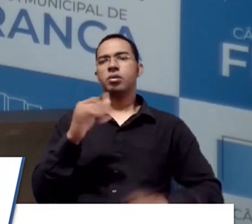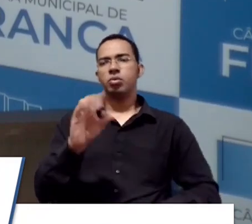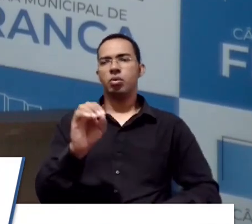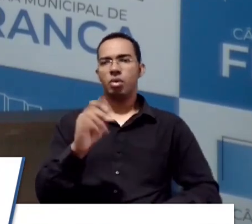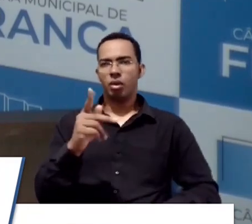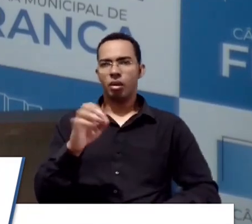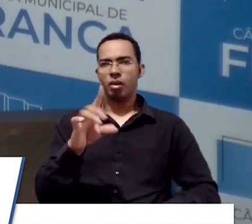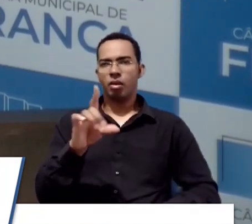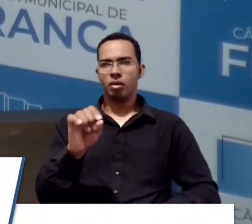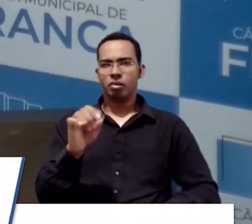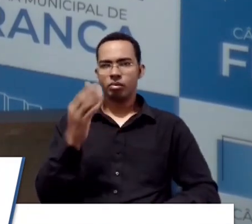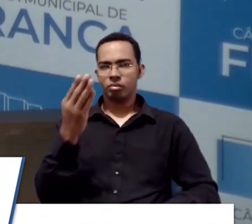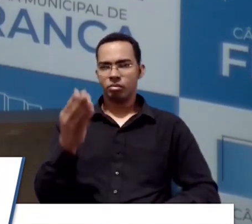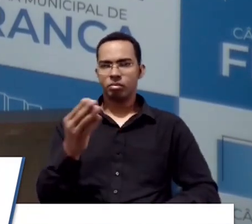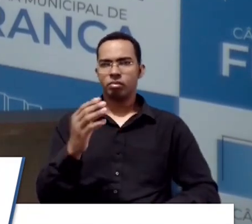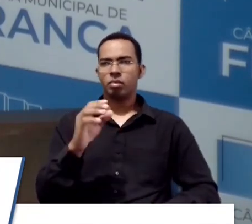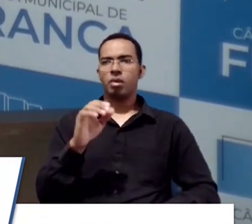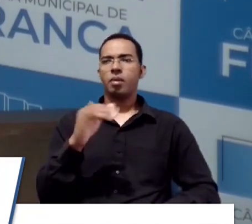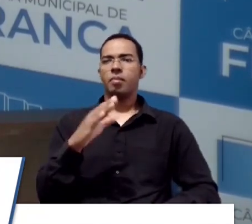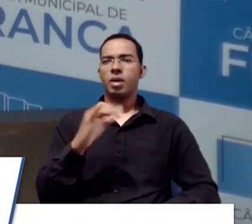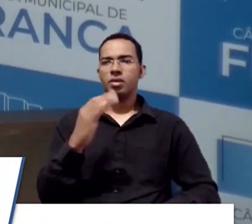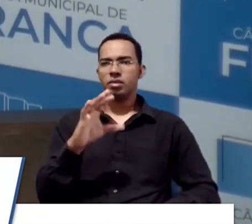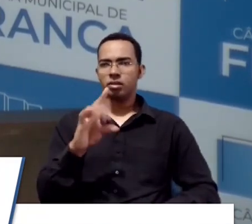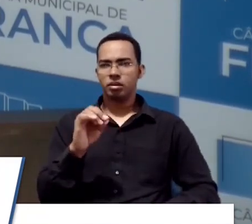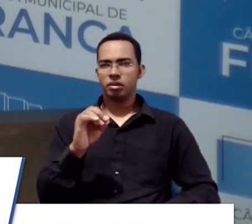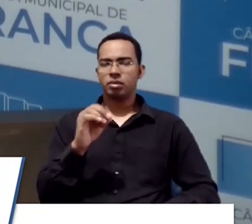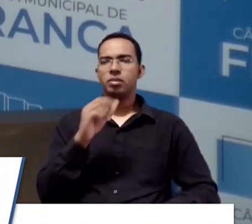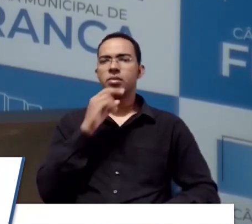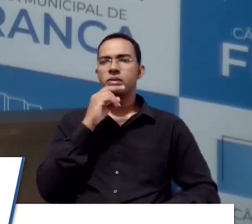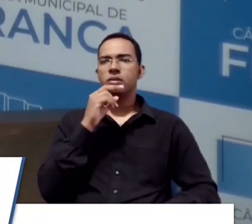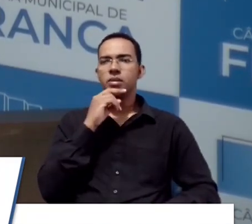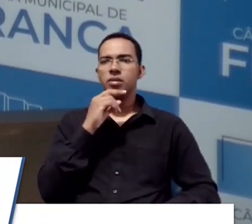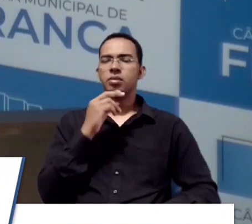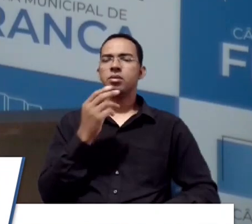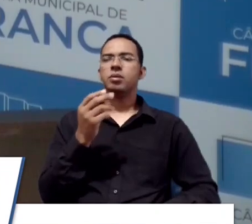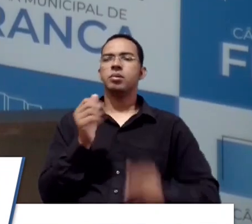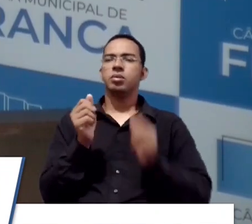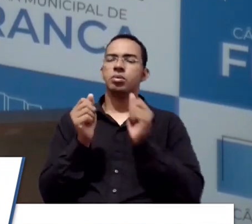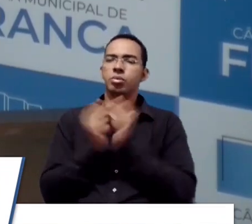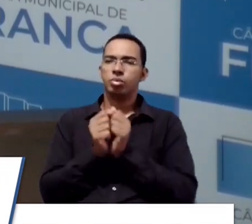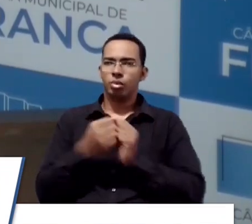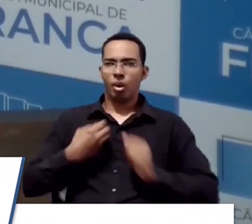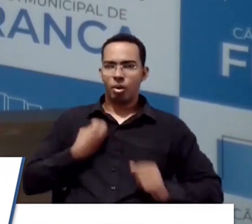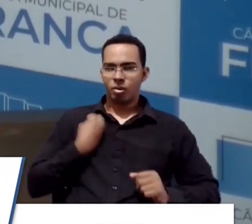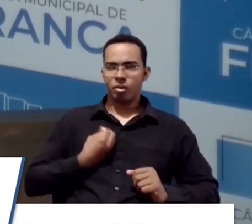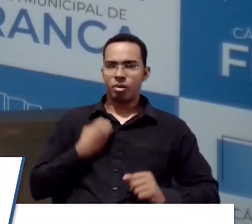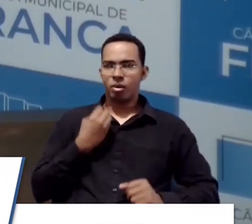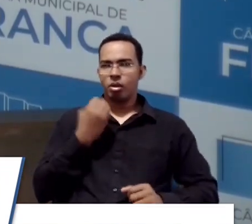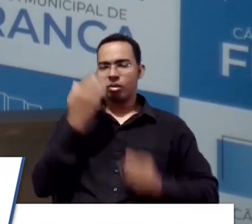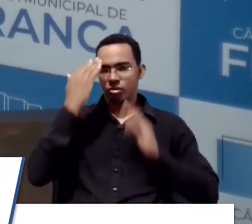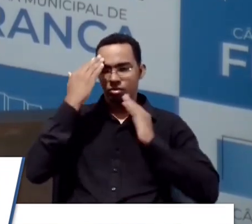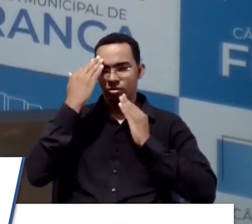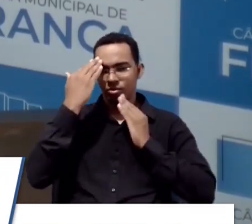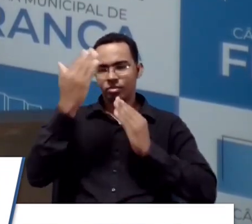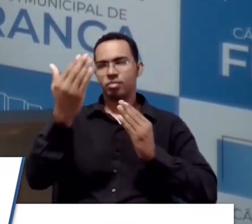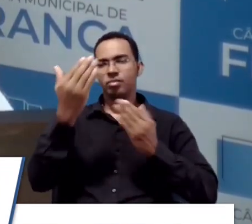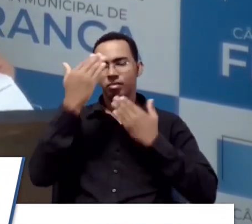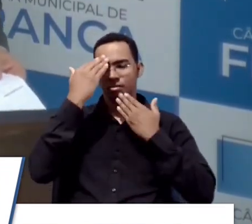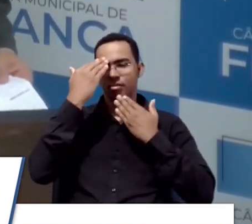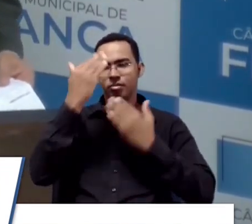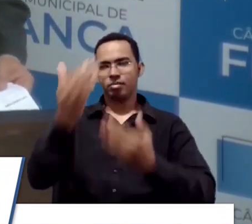ali Carvalho Macedo, neto da pastora Miriam, e sempre junto presente. A todos, meu muito obrigado.